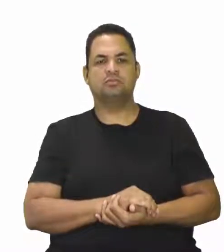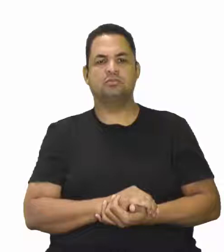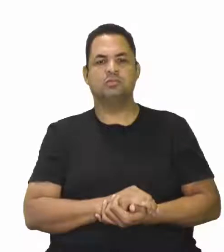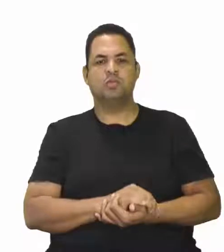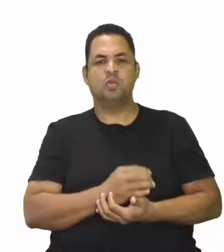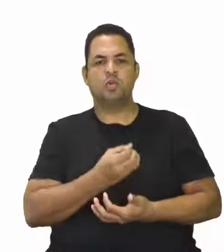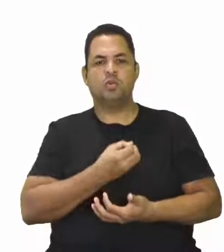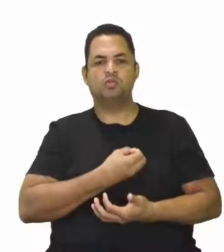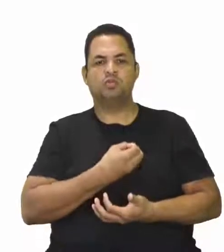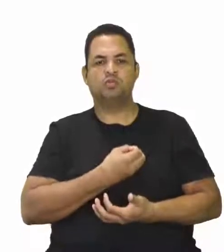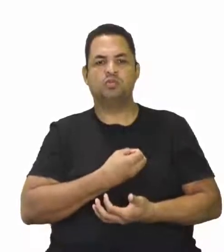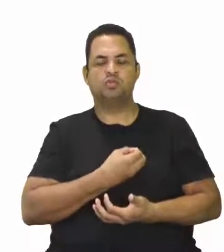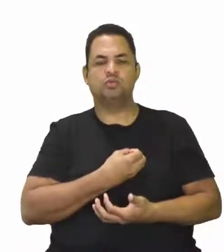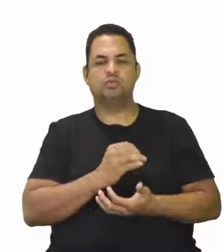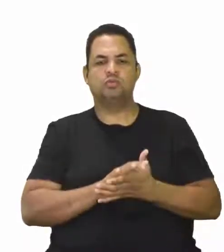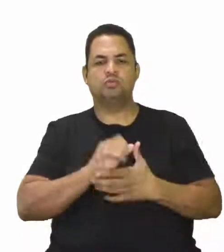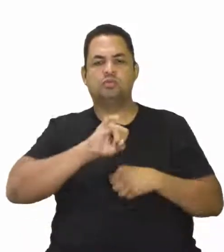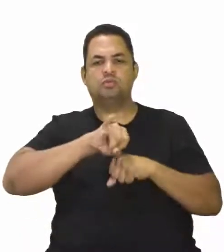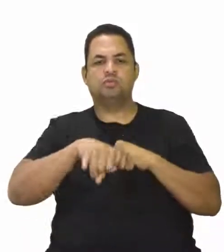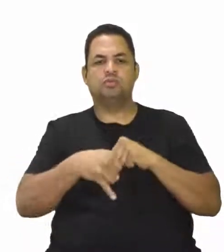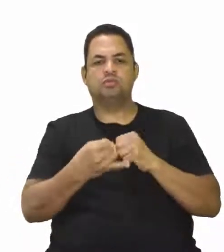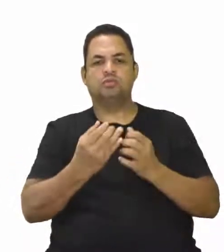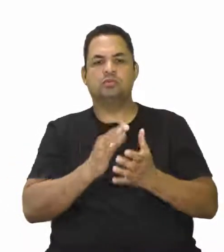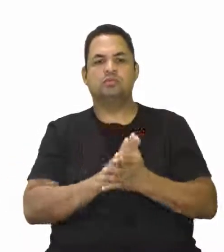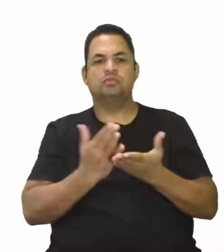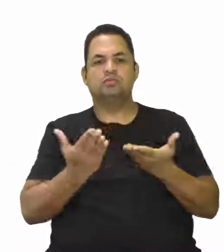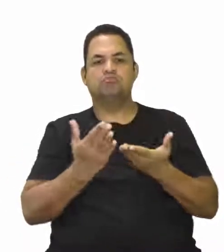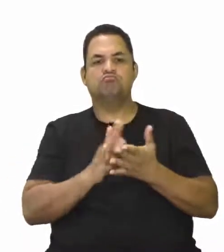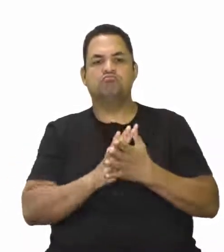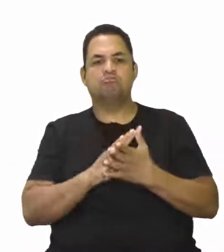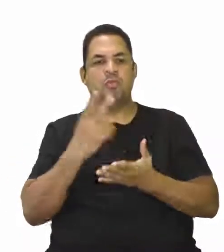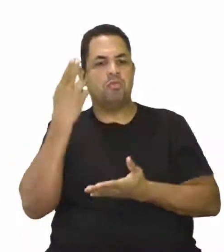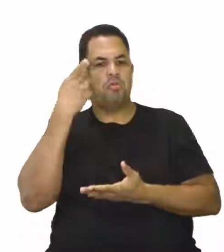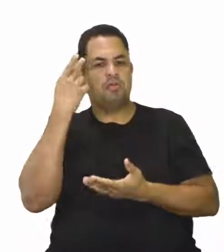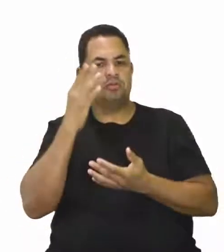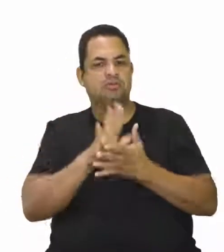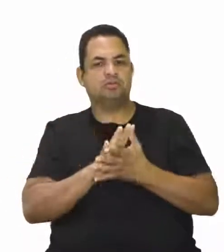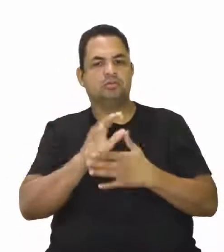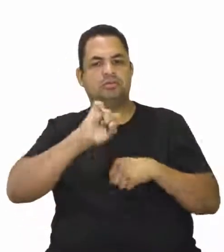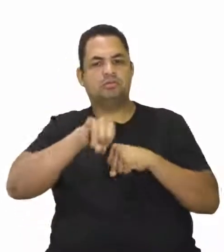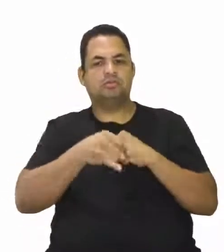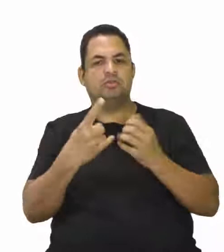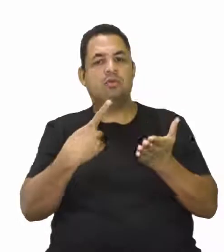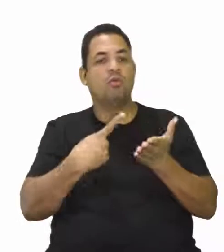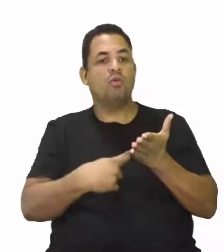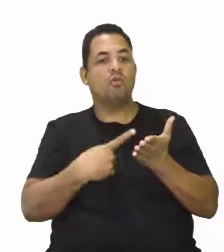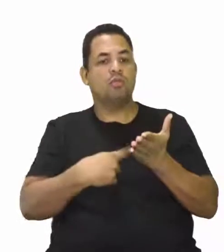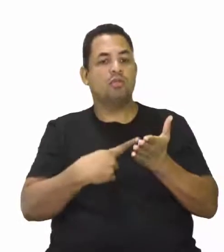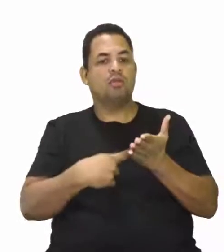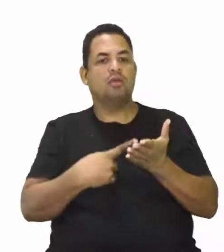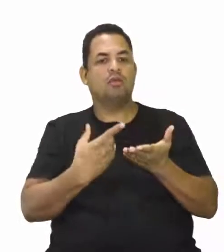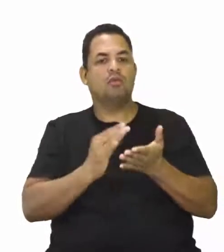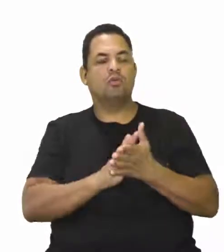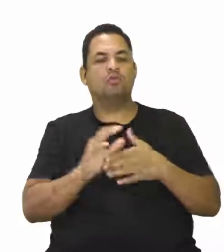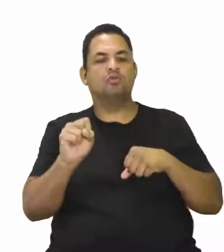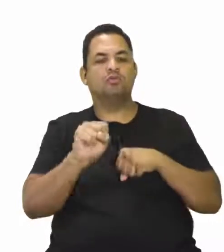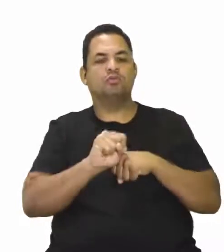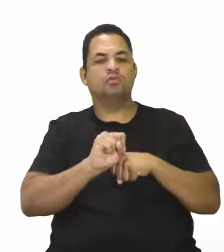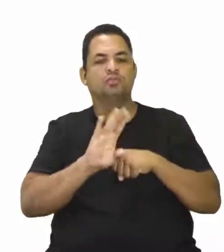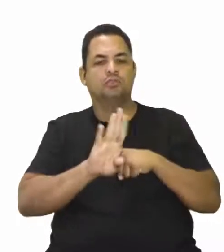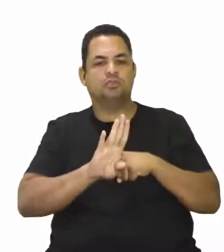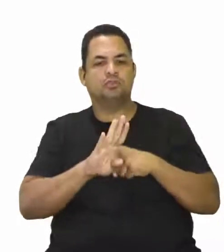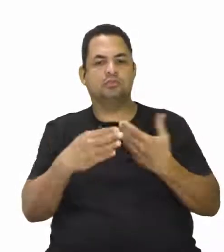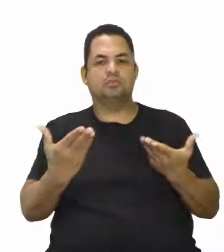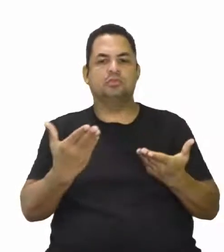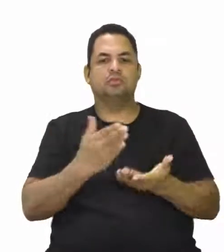dos adjetivos. De maneira geral, os adjetivos também vão concordar com quem? Com o meu substantivo.